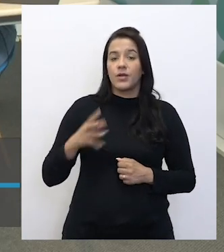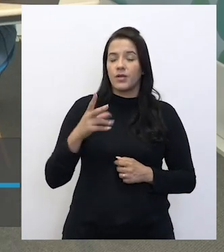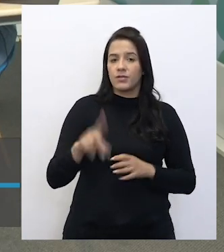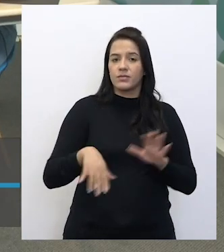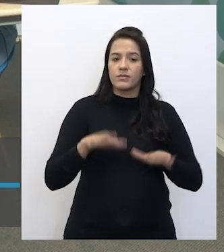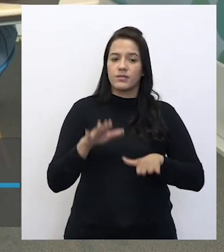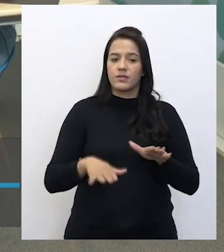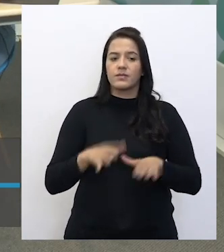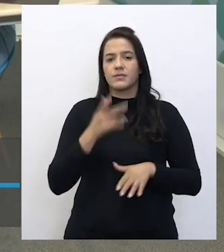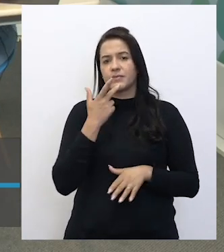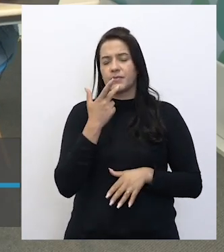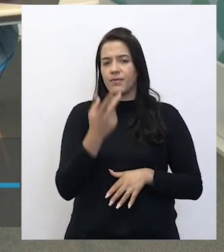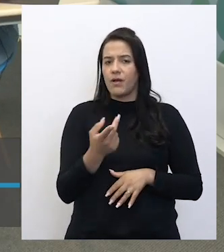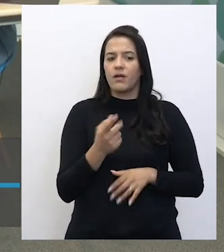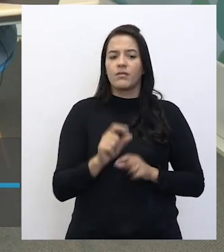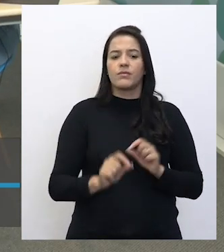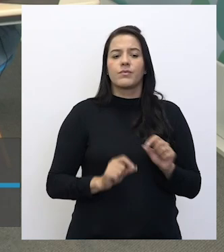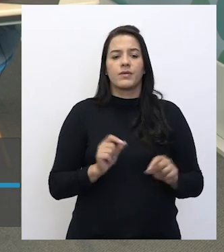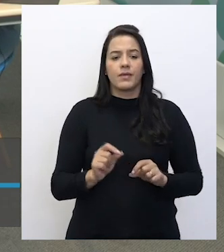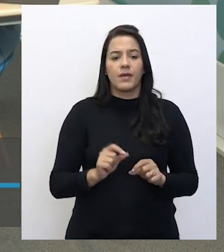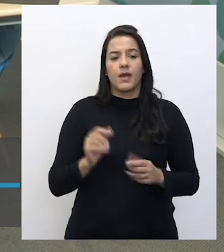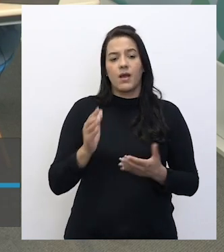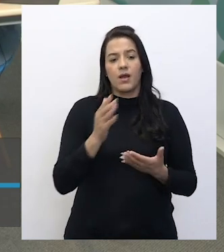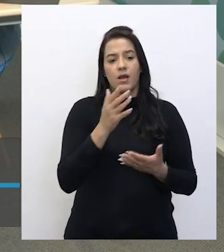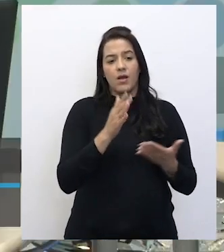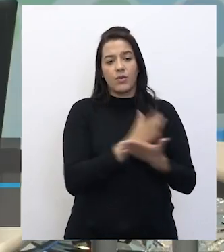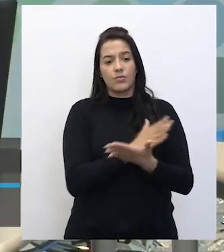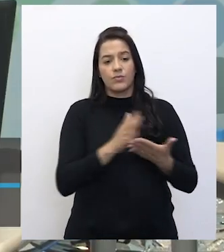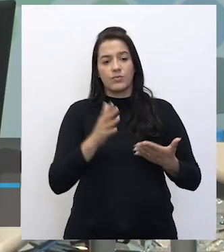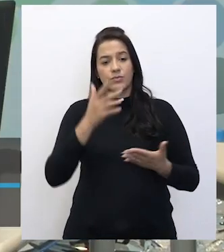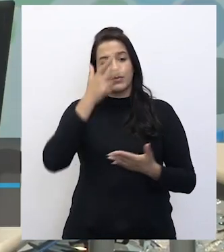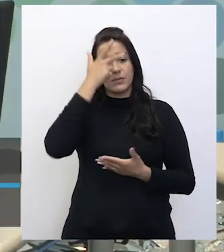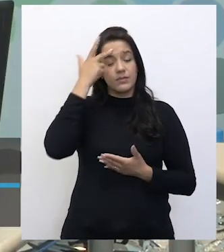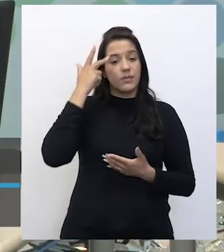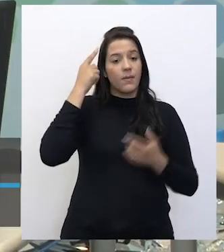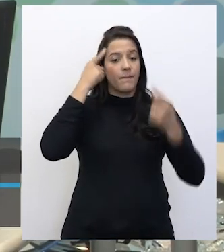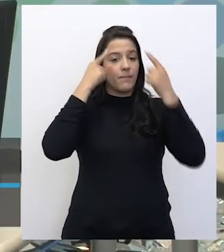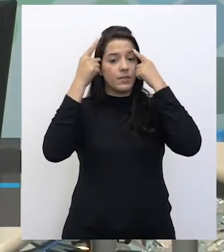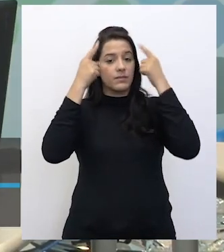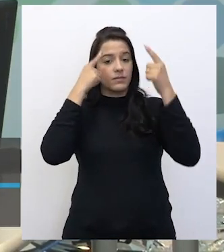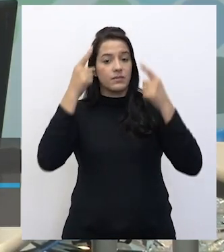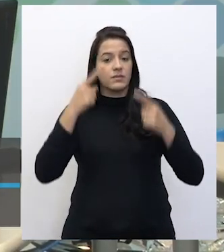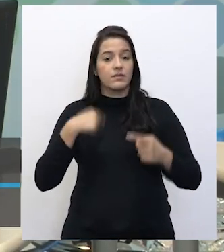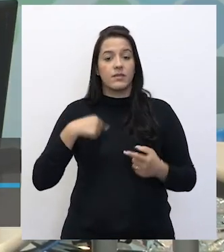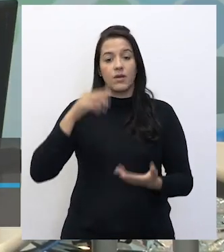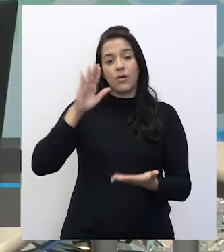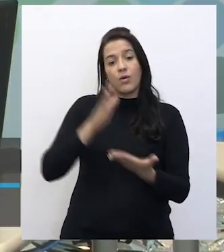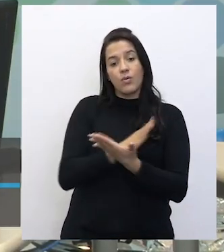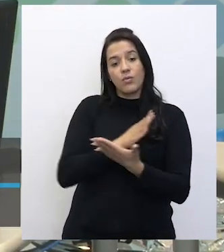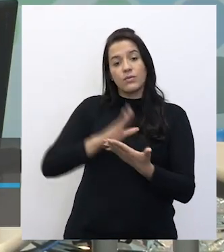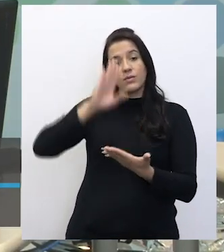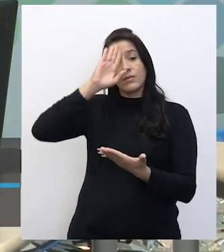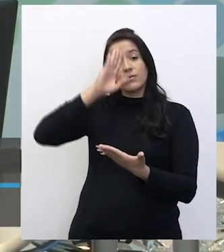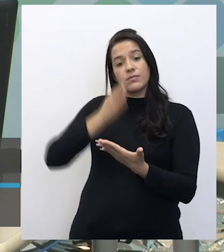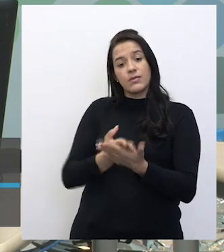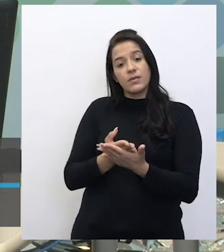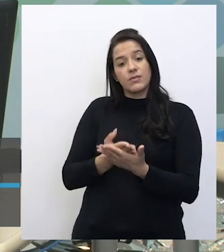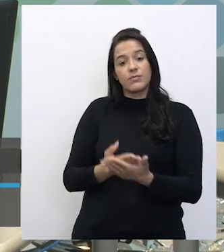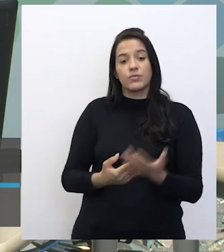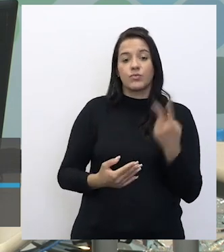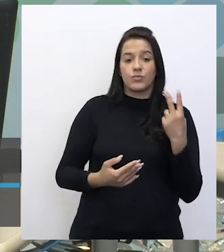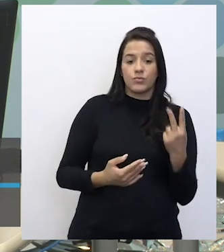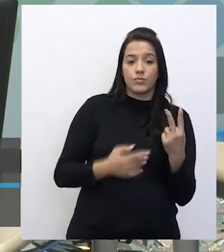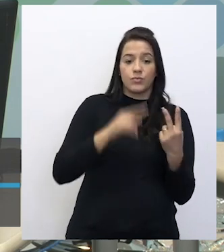né, algumas pessoas, né, alguns pensadores, né, há pessoas que acreditam, né, que nós temos duas existências,